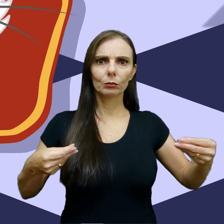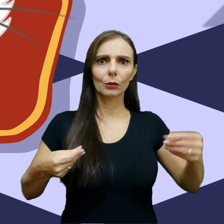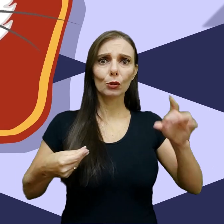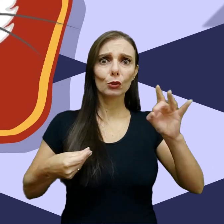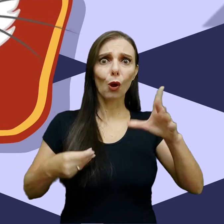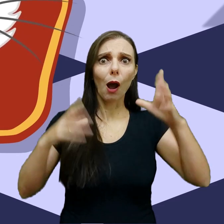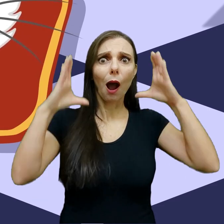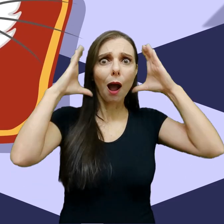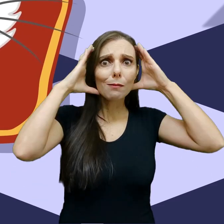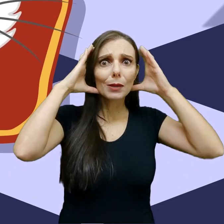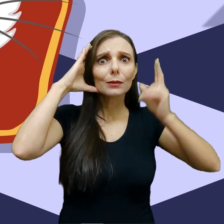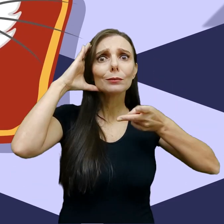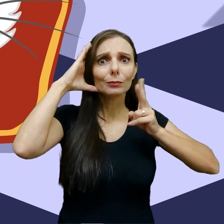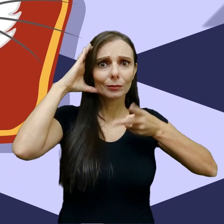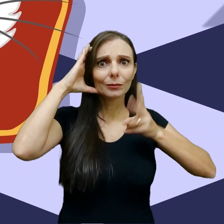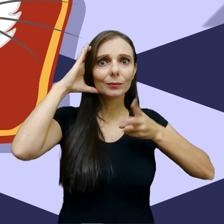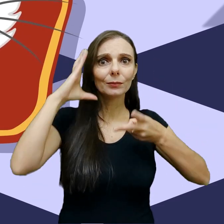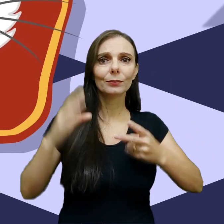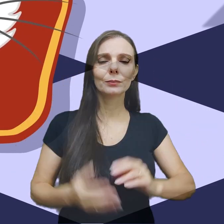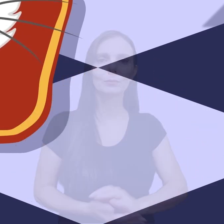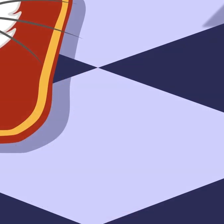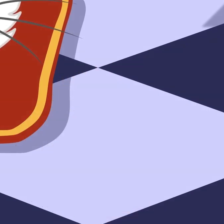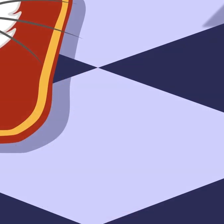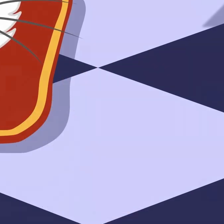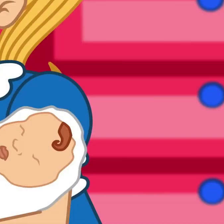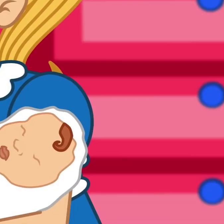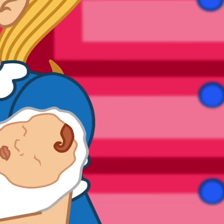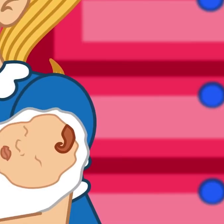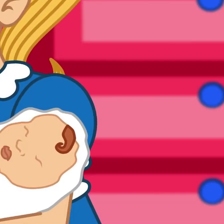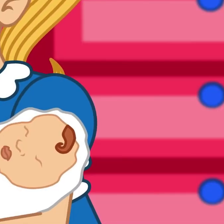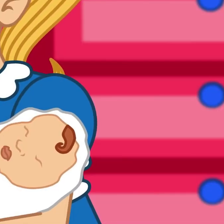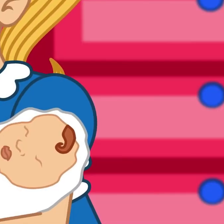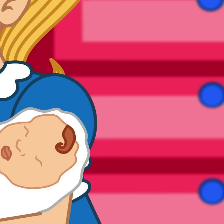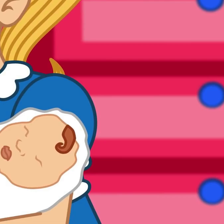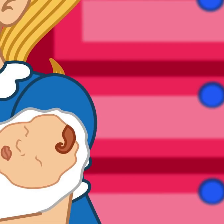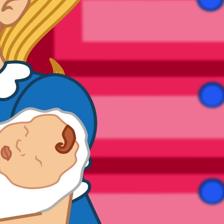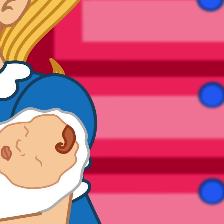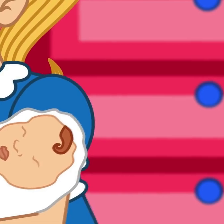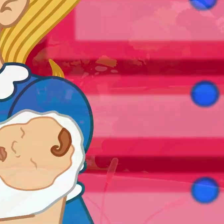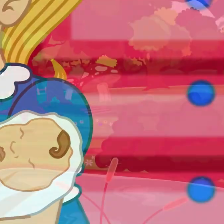seu corpo e apenas o seu rosto permaneceu.